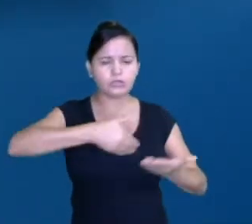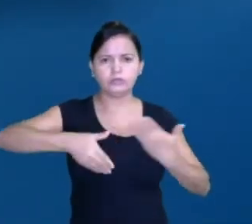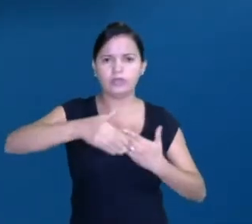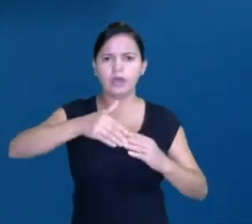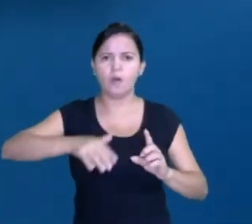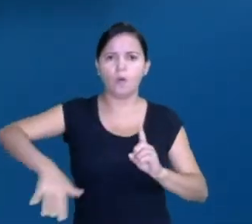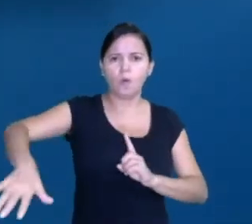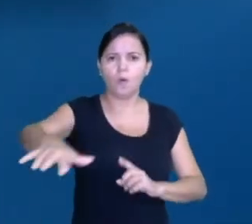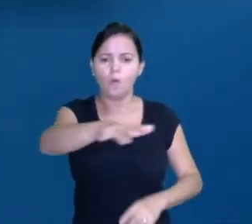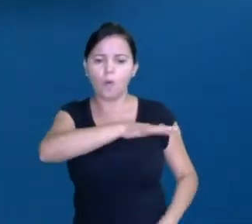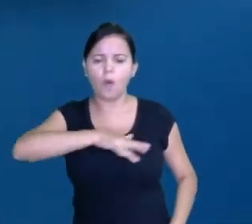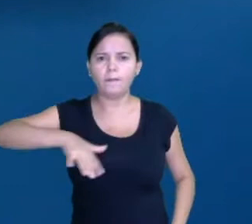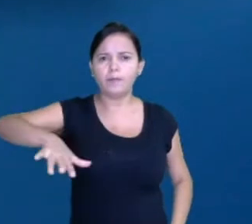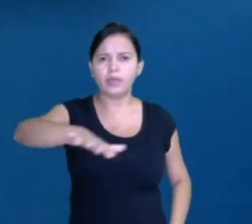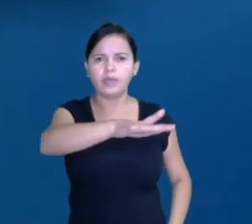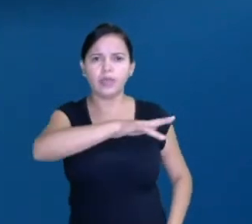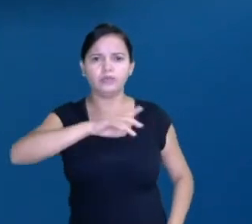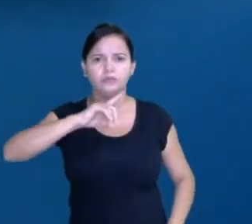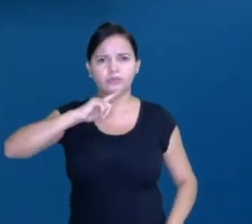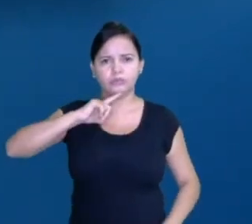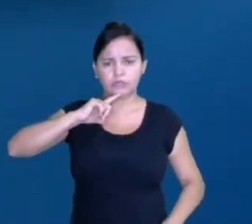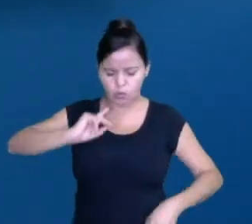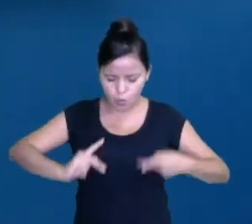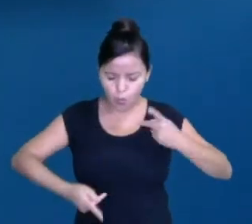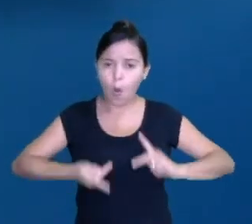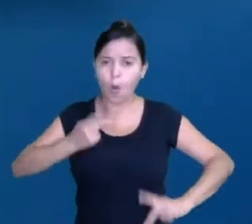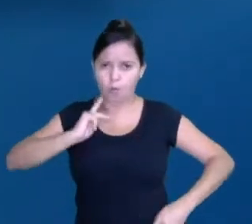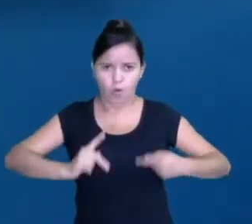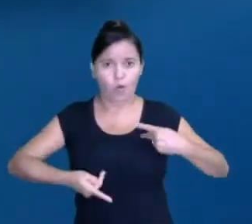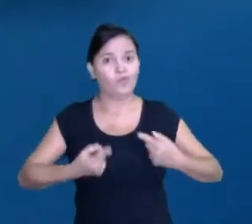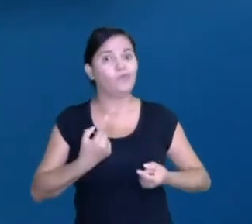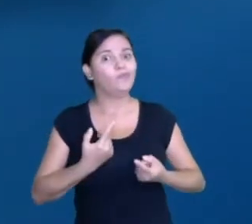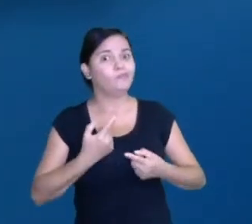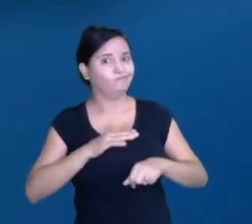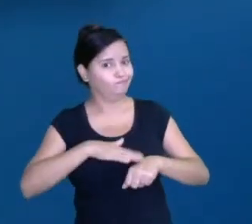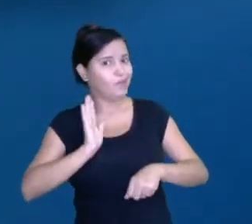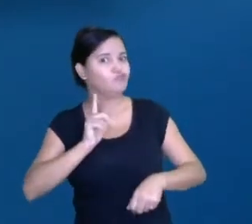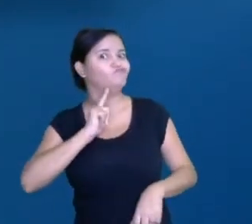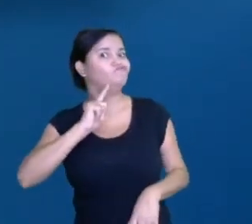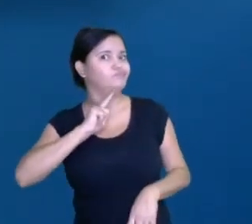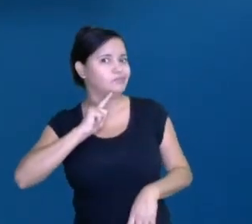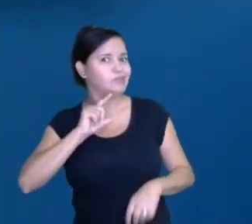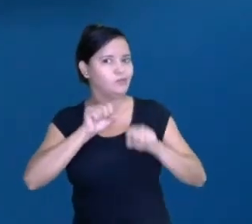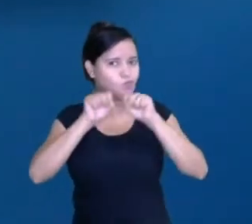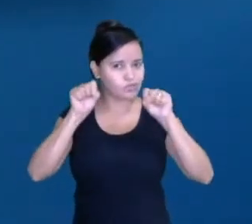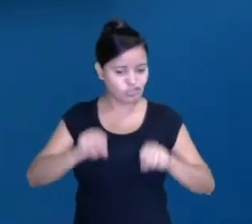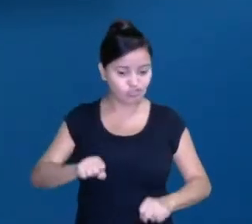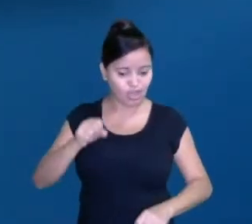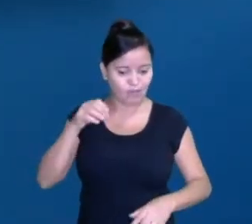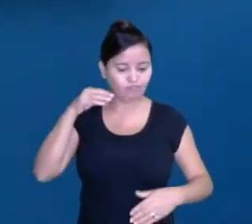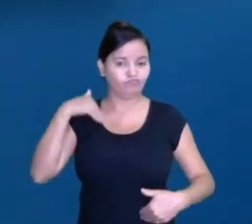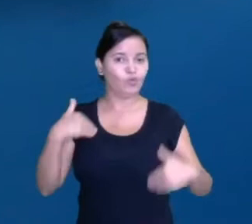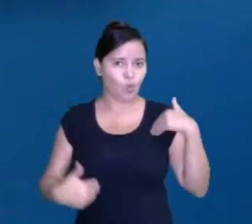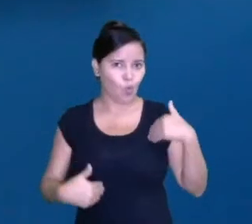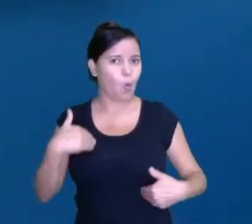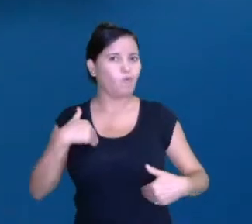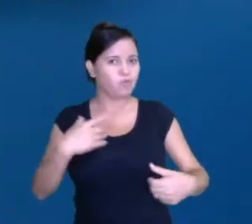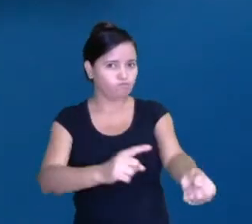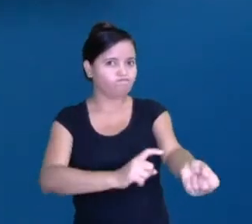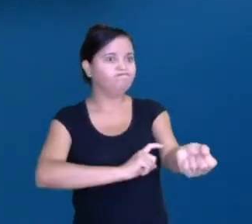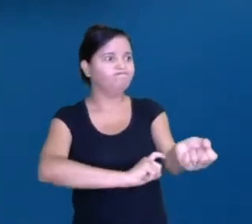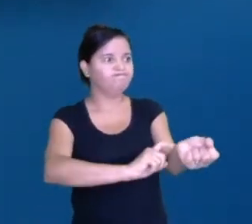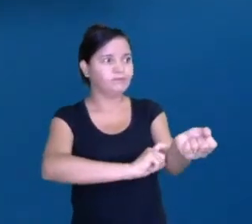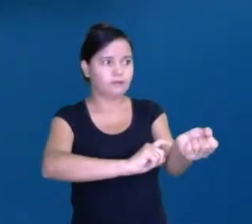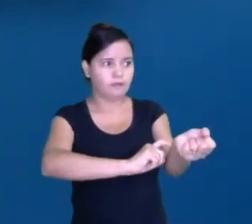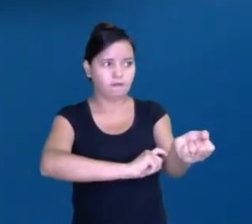eu tenho, claro, o sistema endócrino, os hormônios, mas eu também tenho um sistema nervoso. Quando eu penso em uma resposta rápida, muito